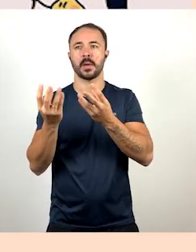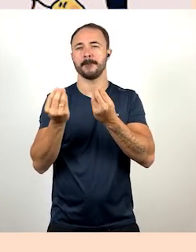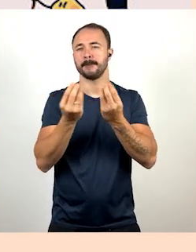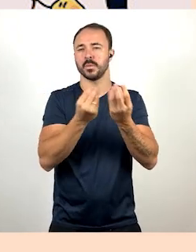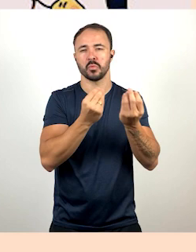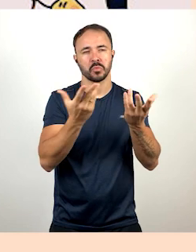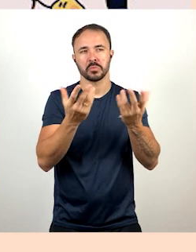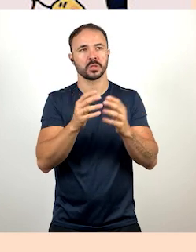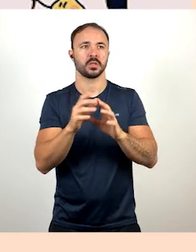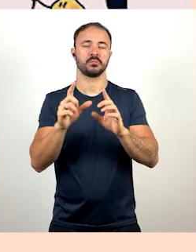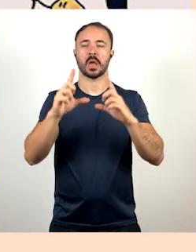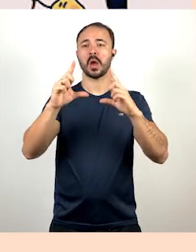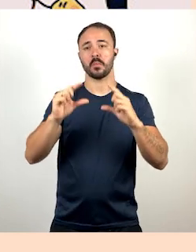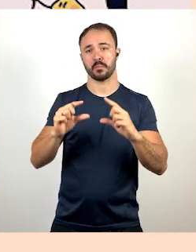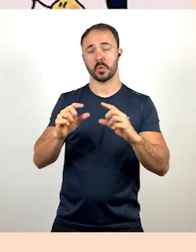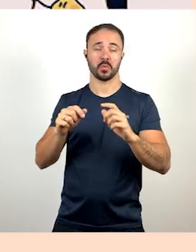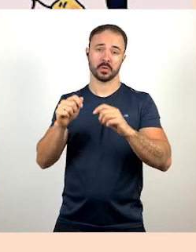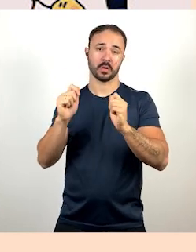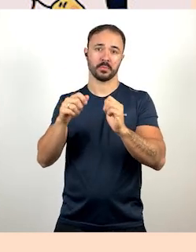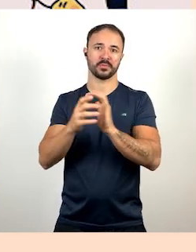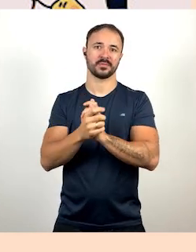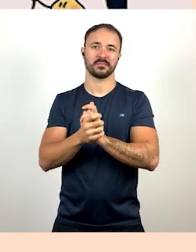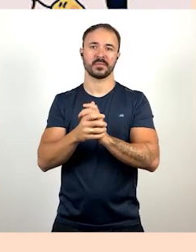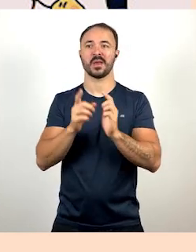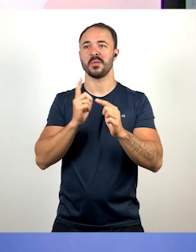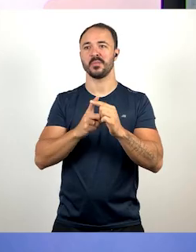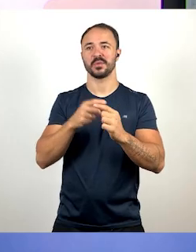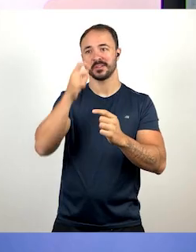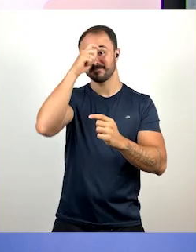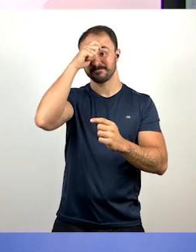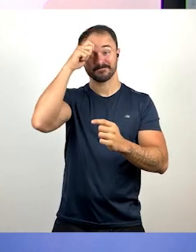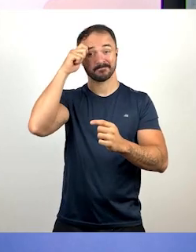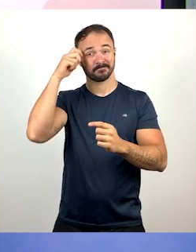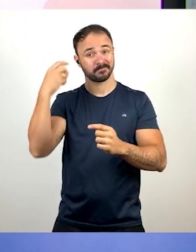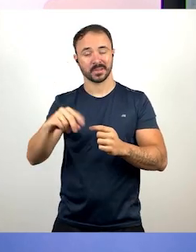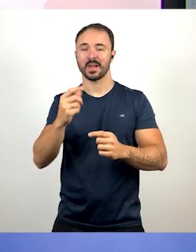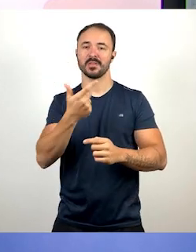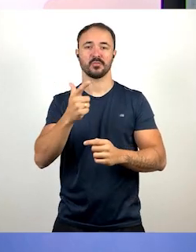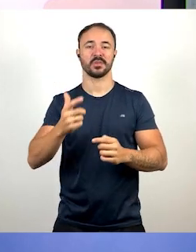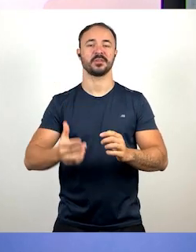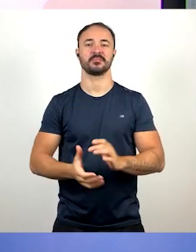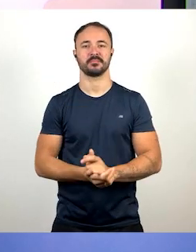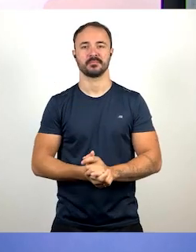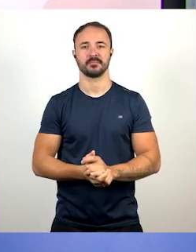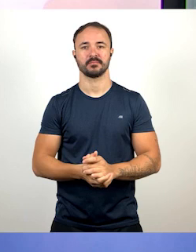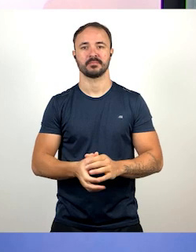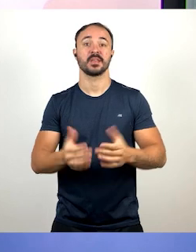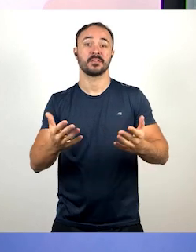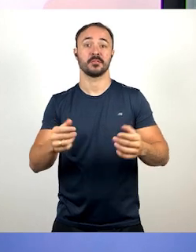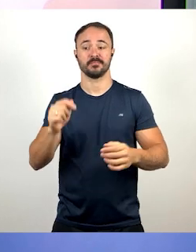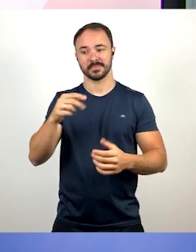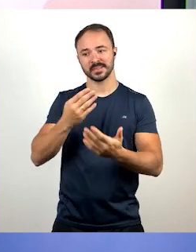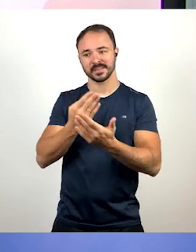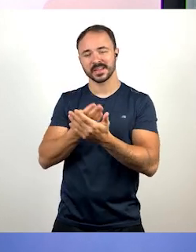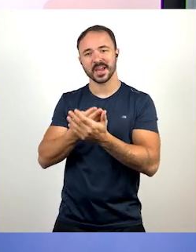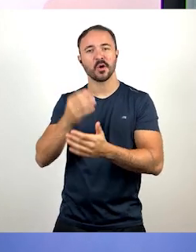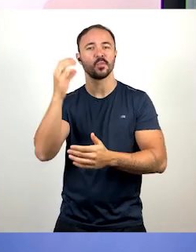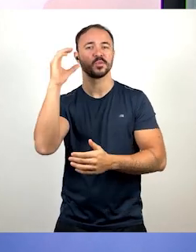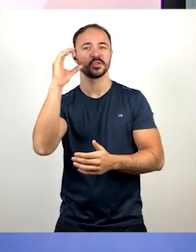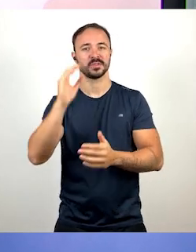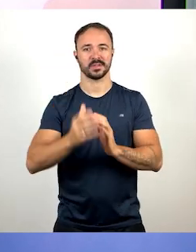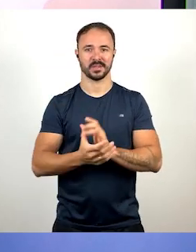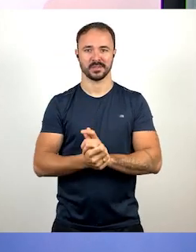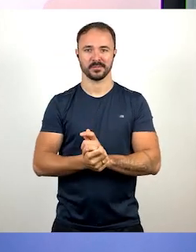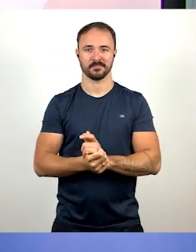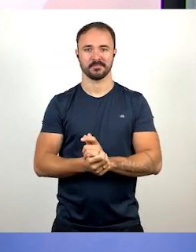não estamos transpirando em excesso. Então, pessoal, essa foi mais uma aula de Ciência da Natureza, falando